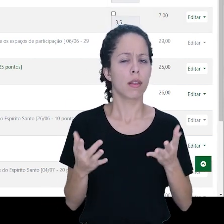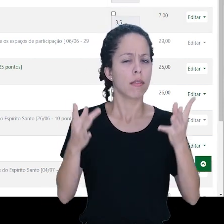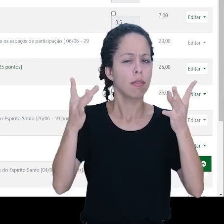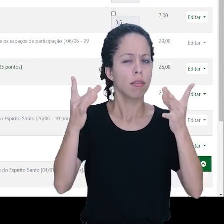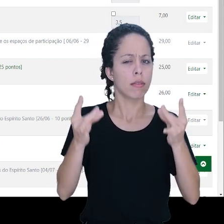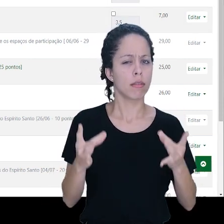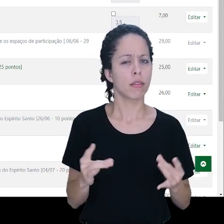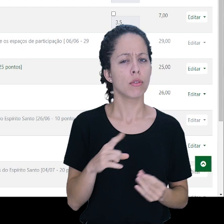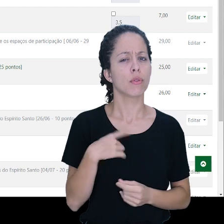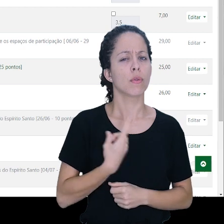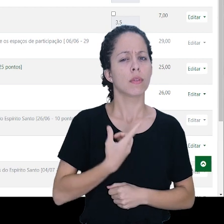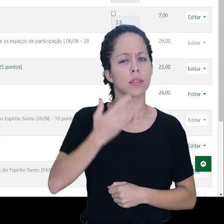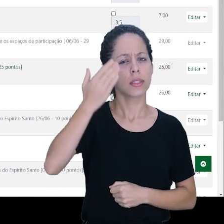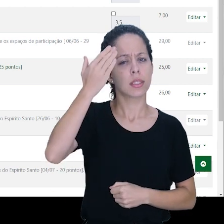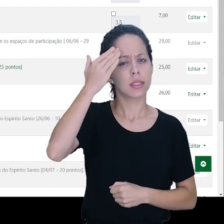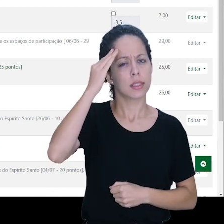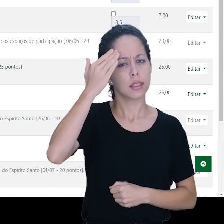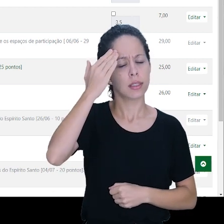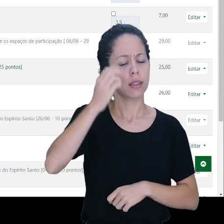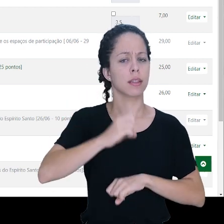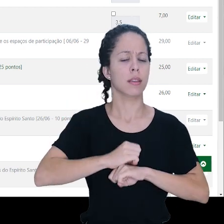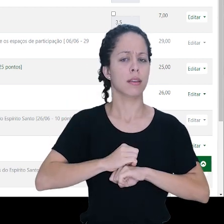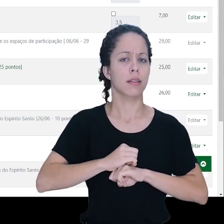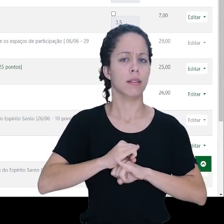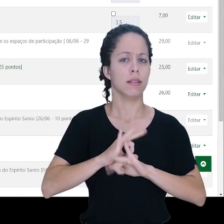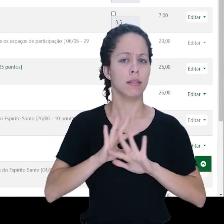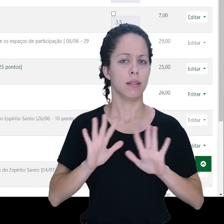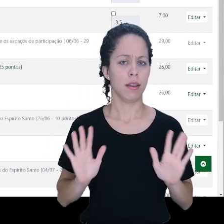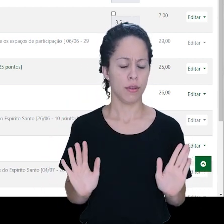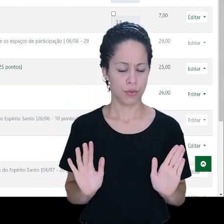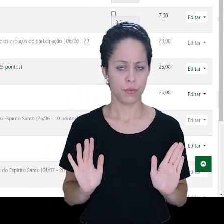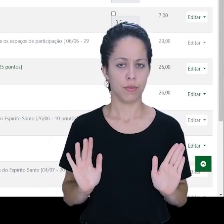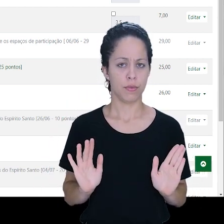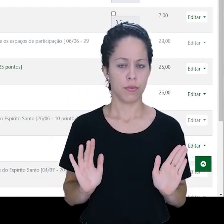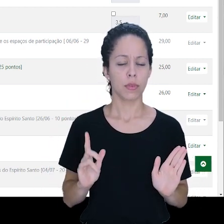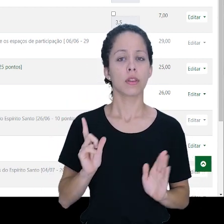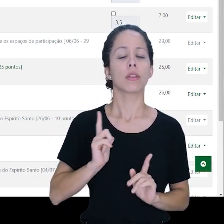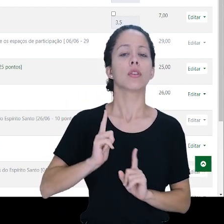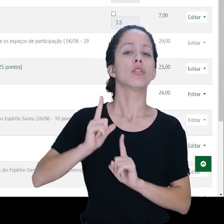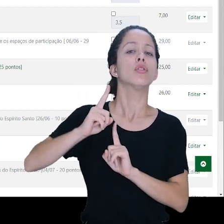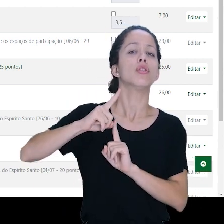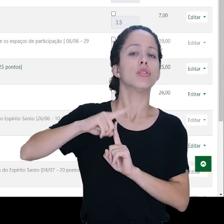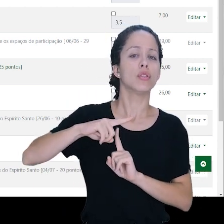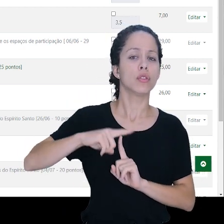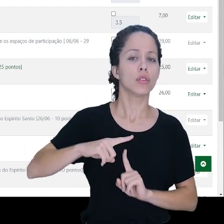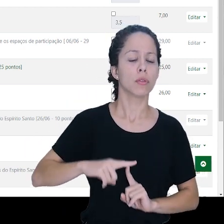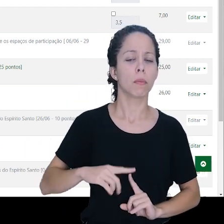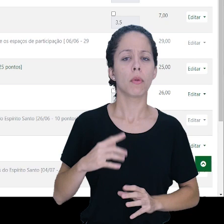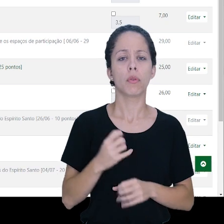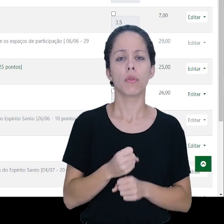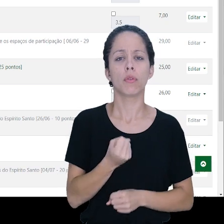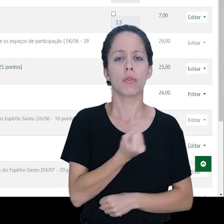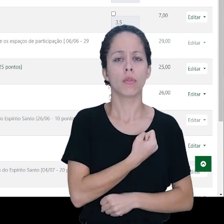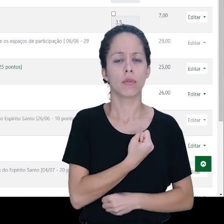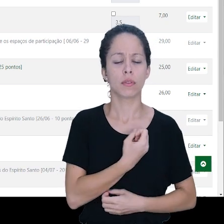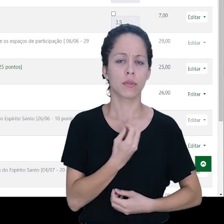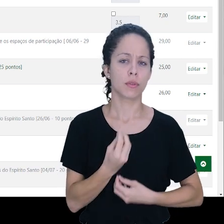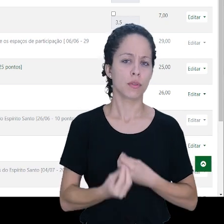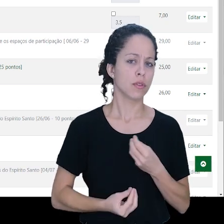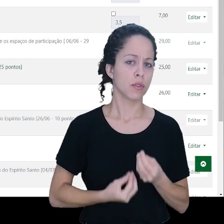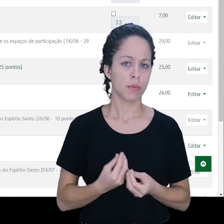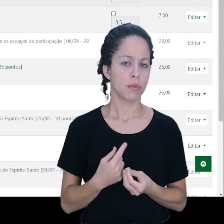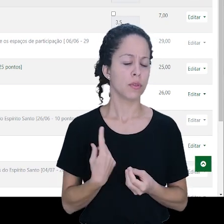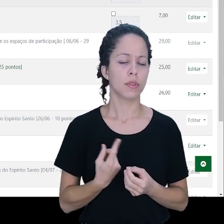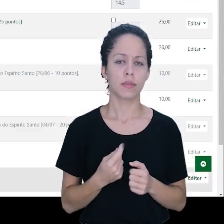rotina de entendimento juntos para a gente poder entender como criar as categorias de notas tá certo